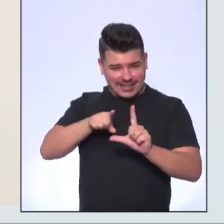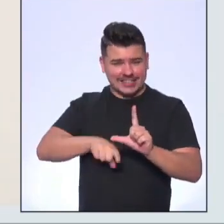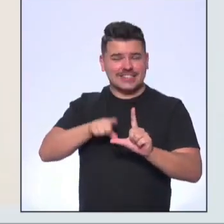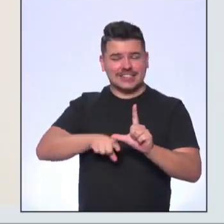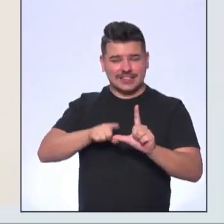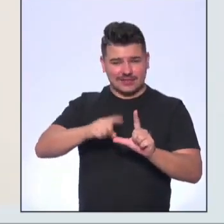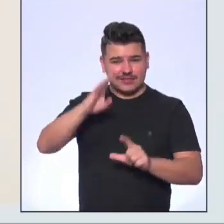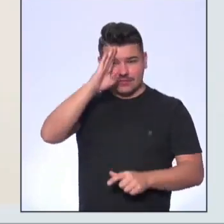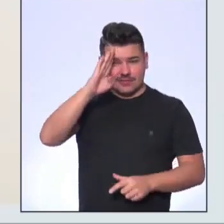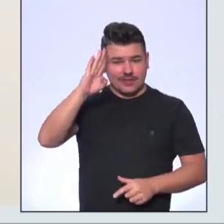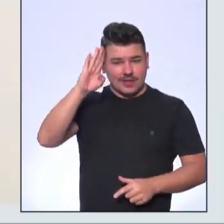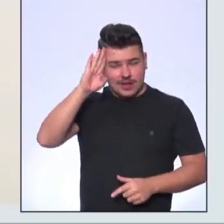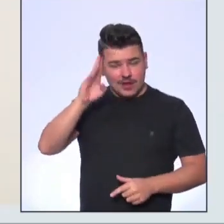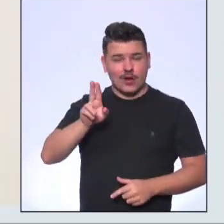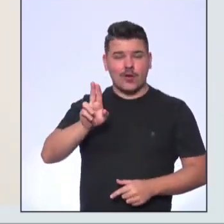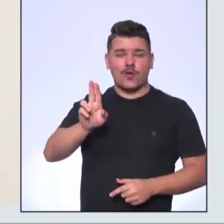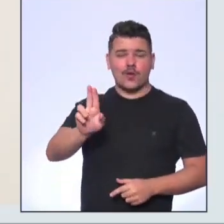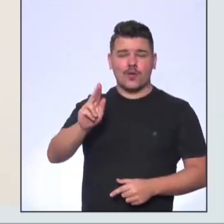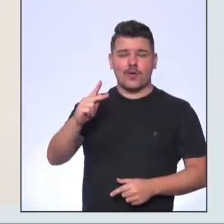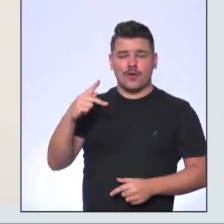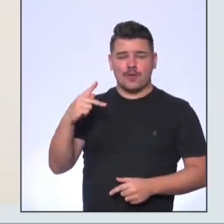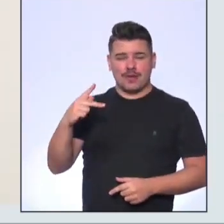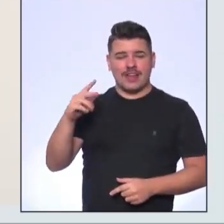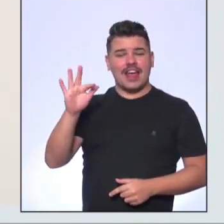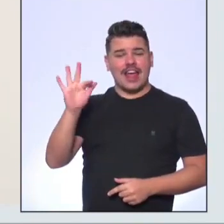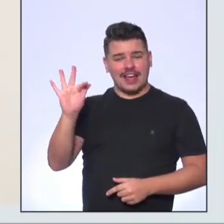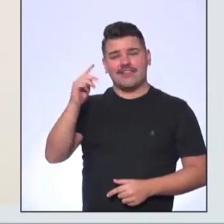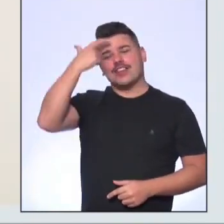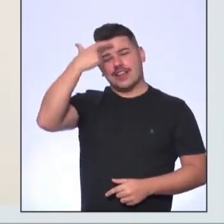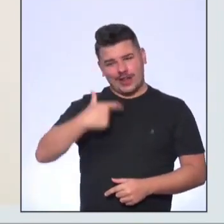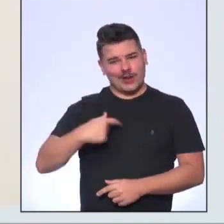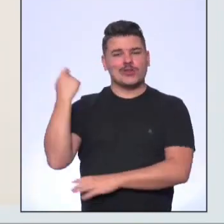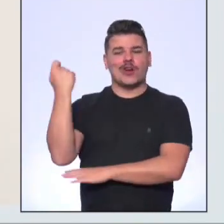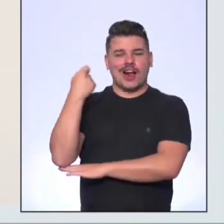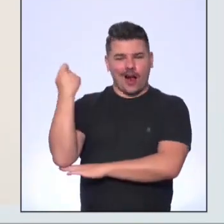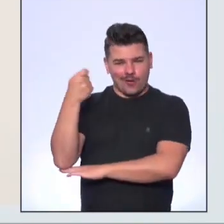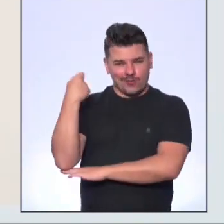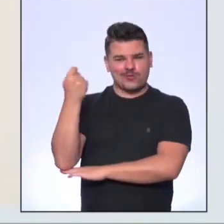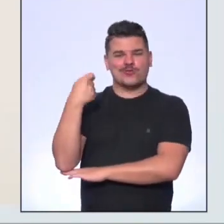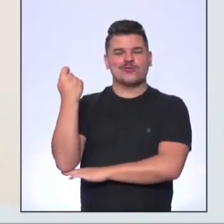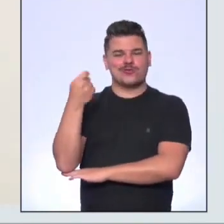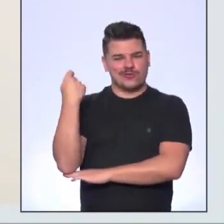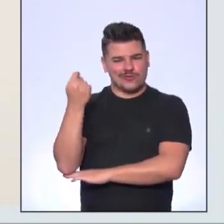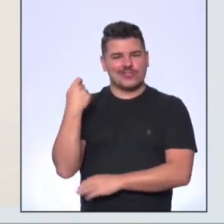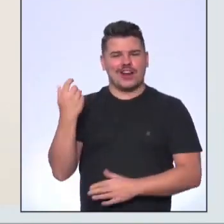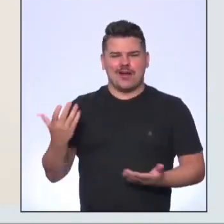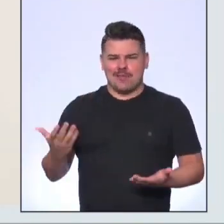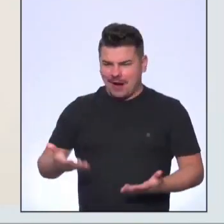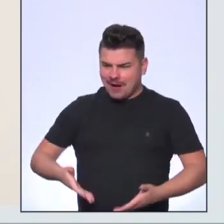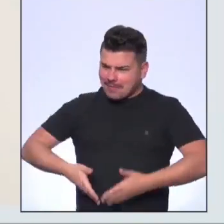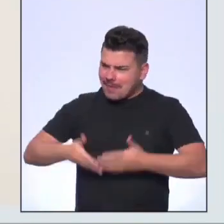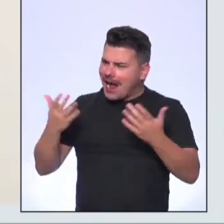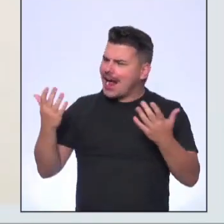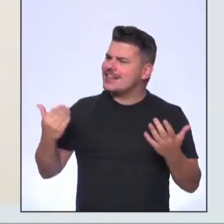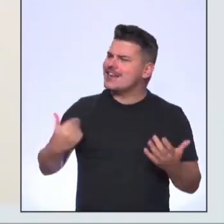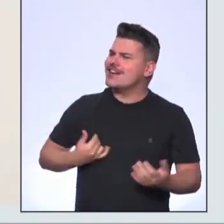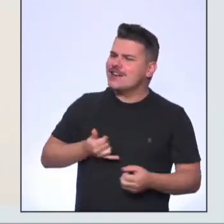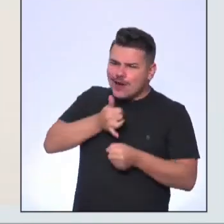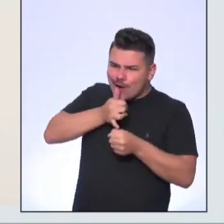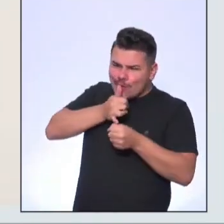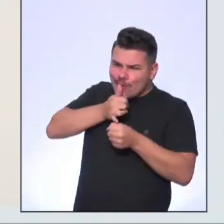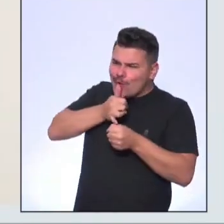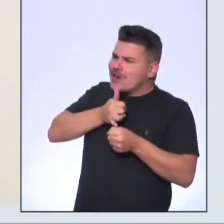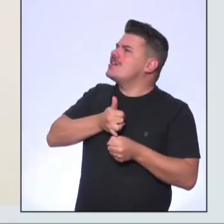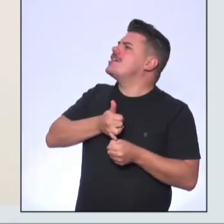a UPF, isso mesmo, eu sou gaúcho. E aí você deve estar perguntando assim, mas Bate, cadê o